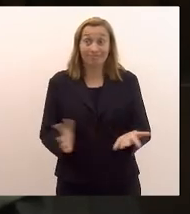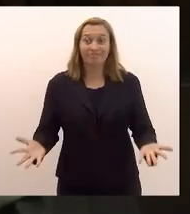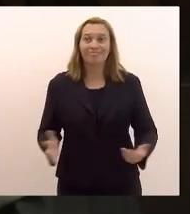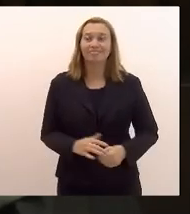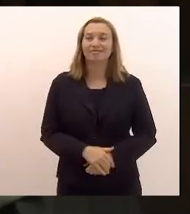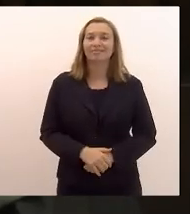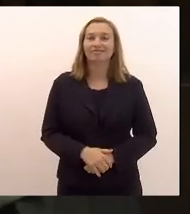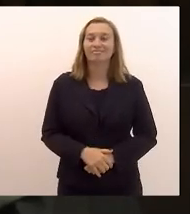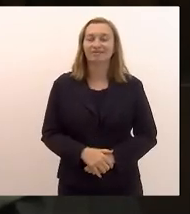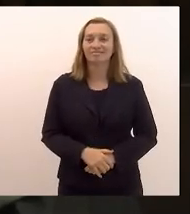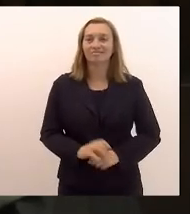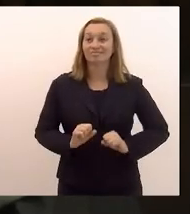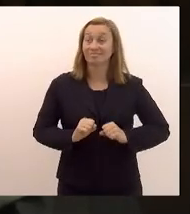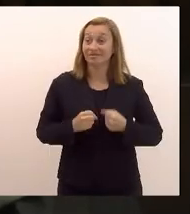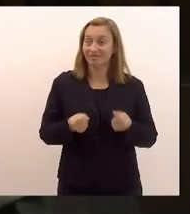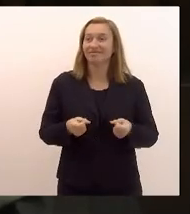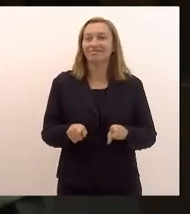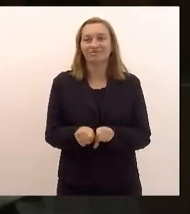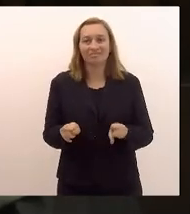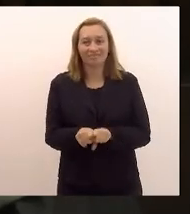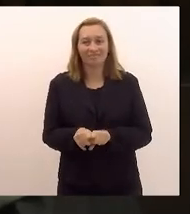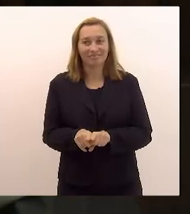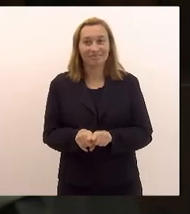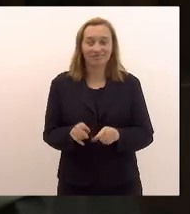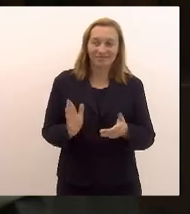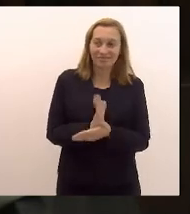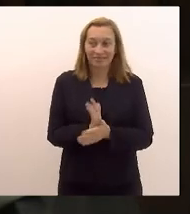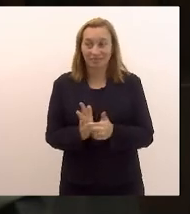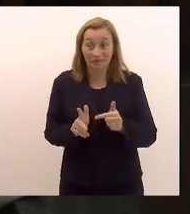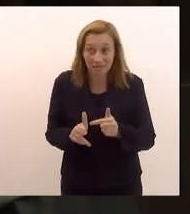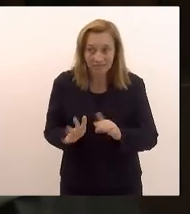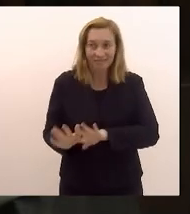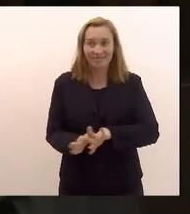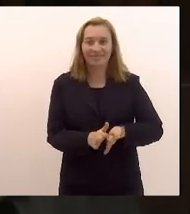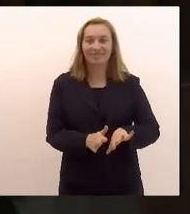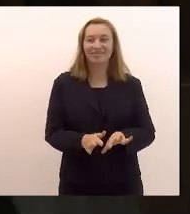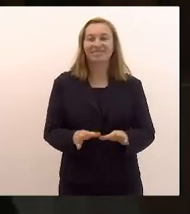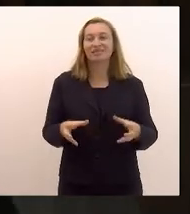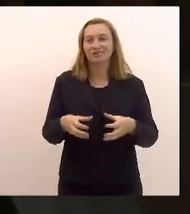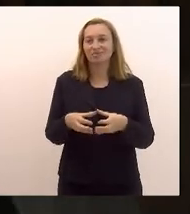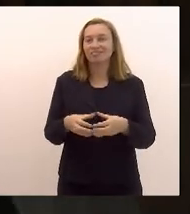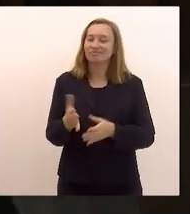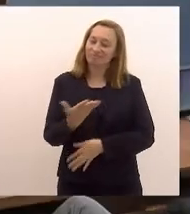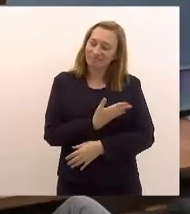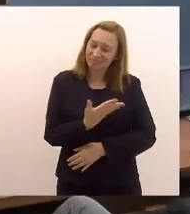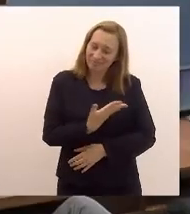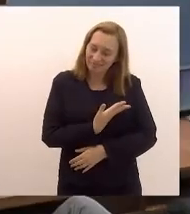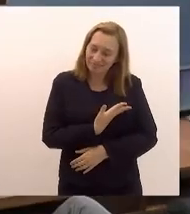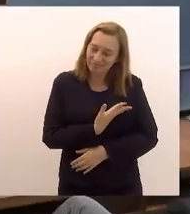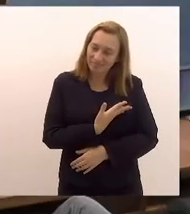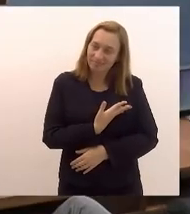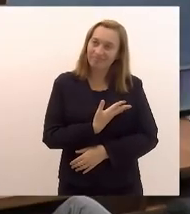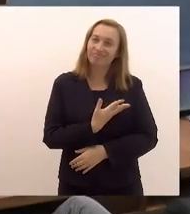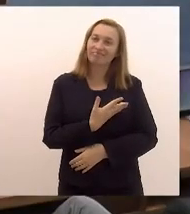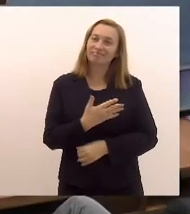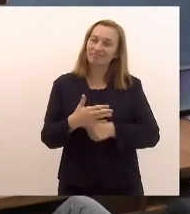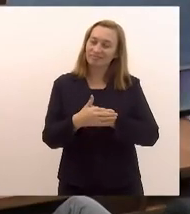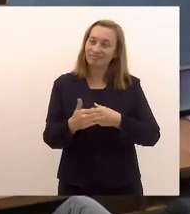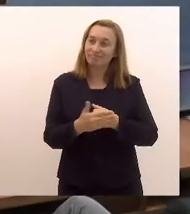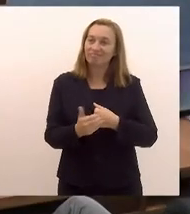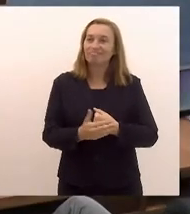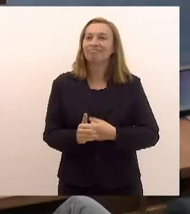as também que me freia muitas e é mas é uma equipe de amigos uma equipe de muito afeto